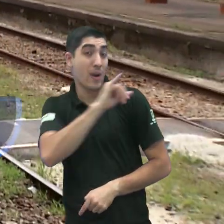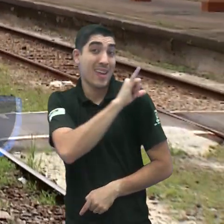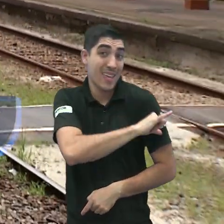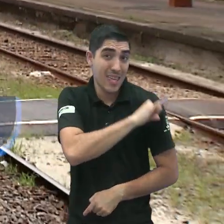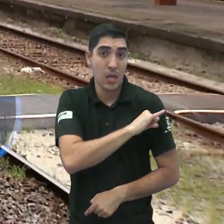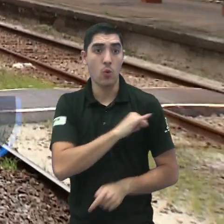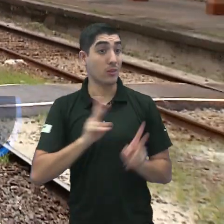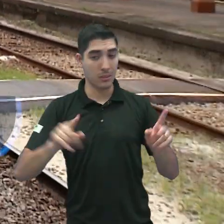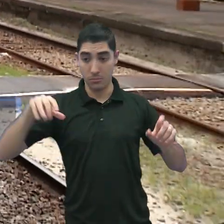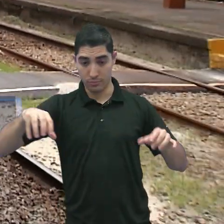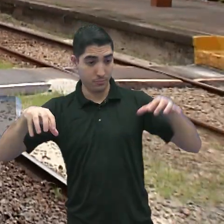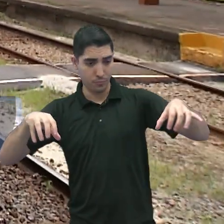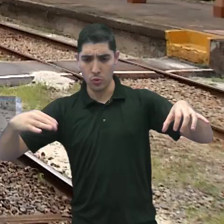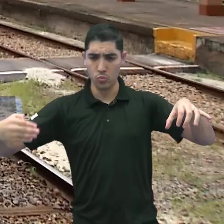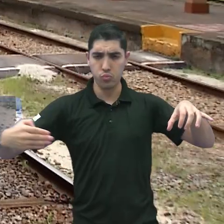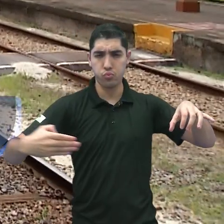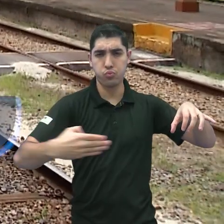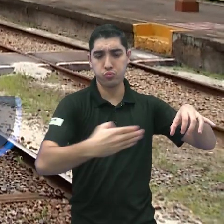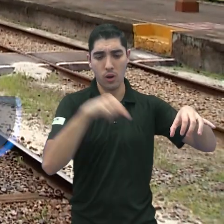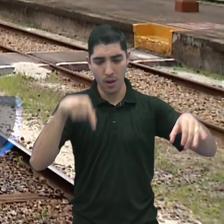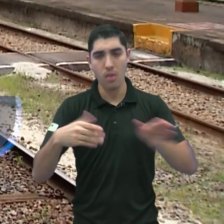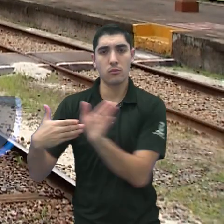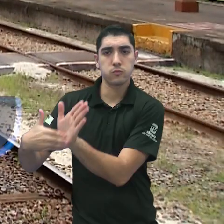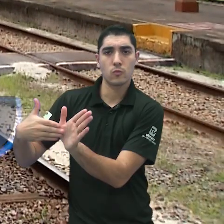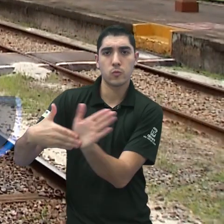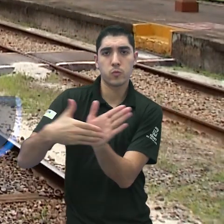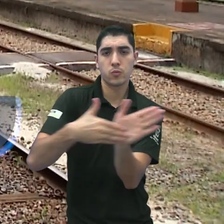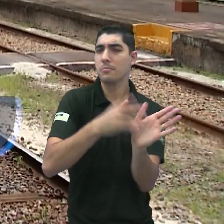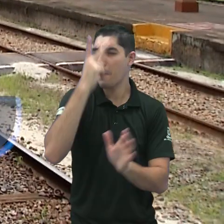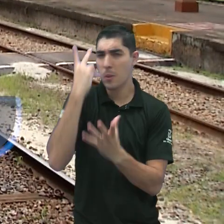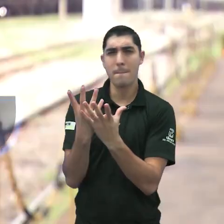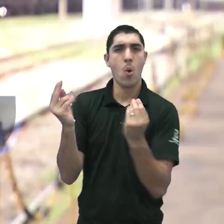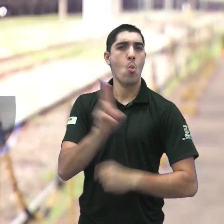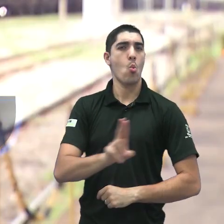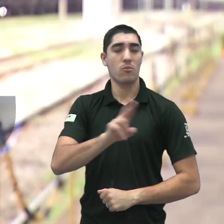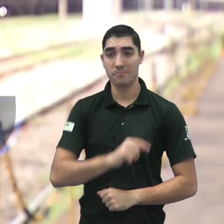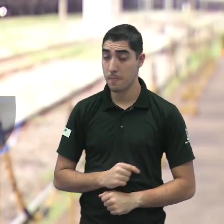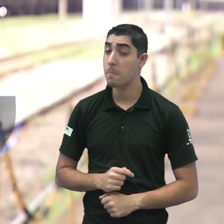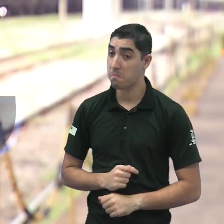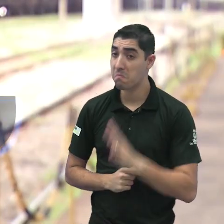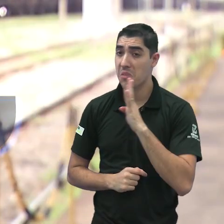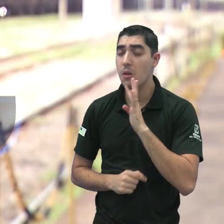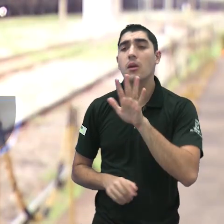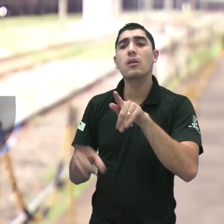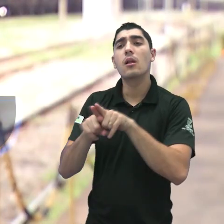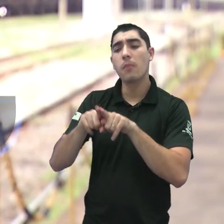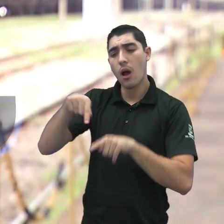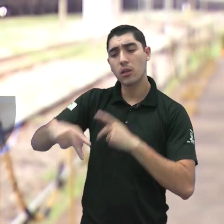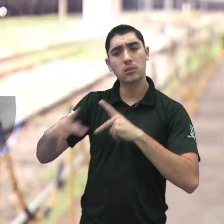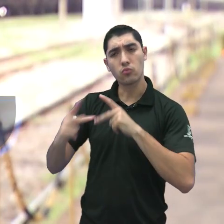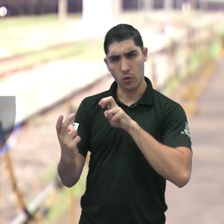muito utilizado o trem para fazer a locomoção das pessoas. Legal. E como que a implantação da linha férrea em São